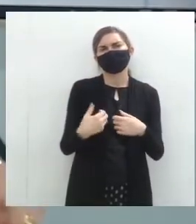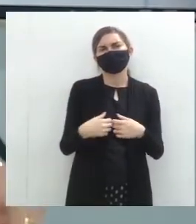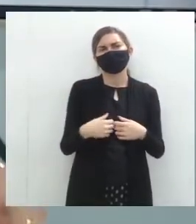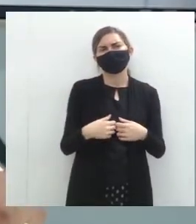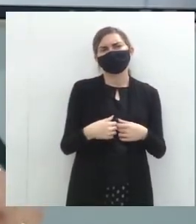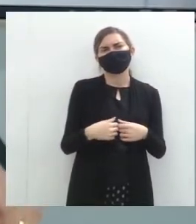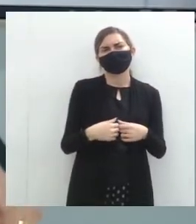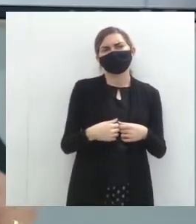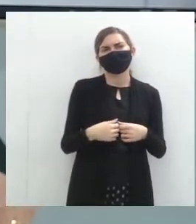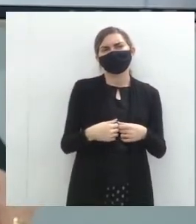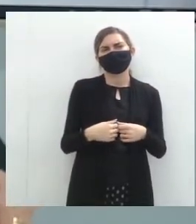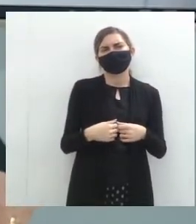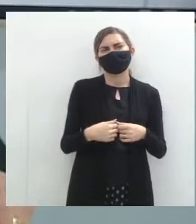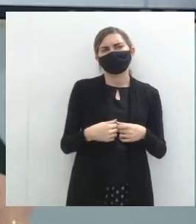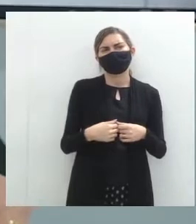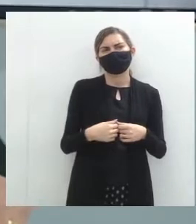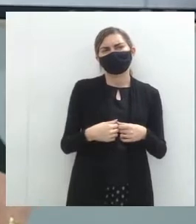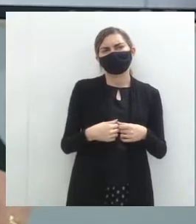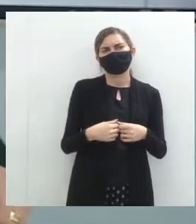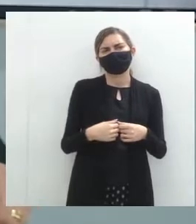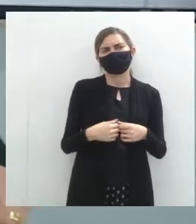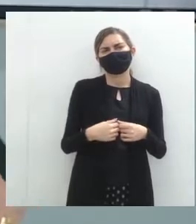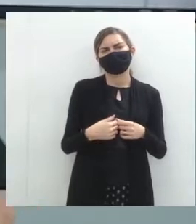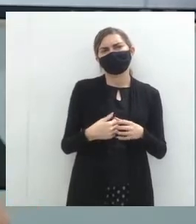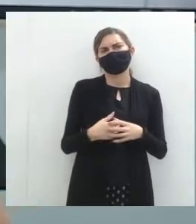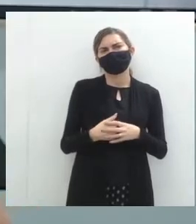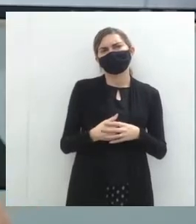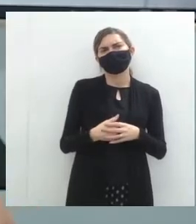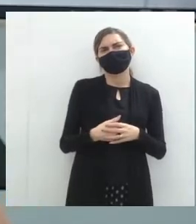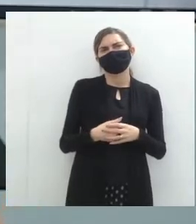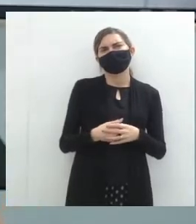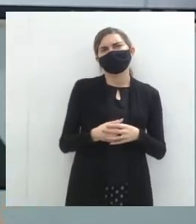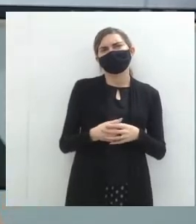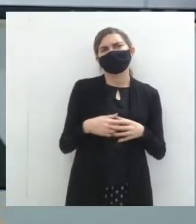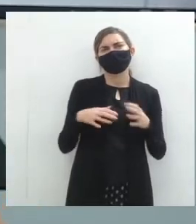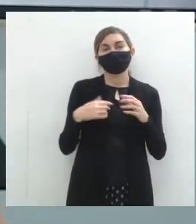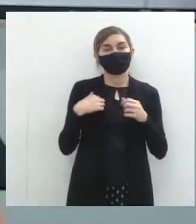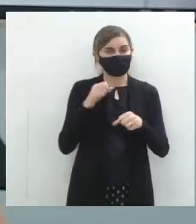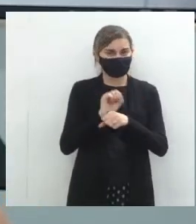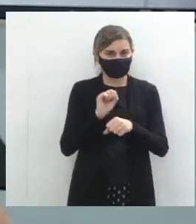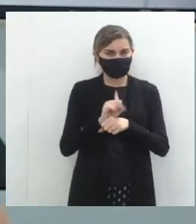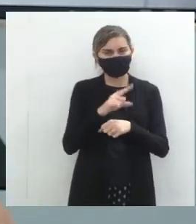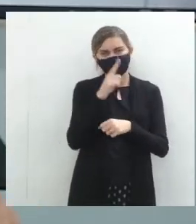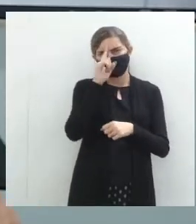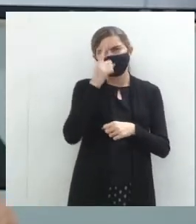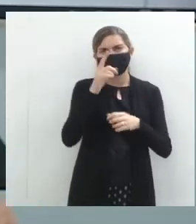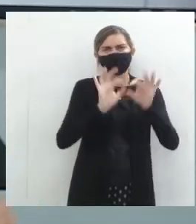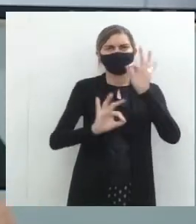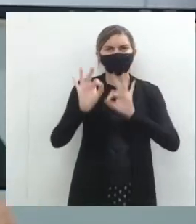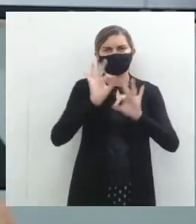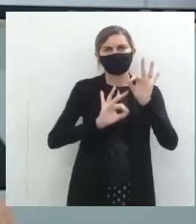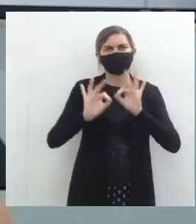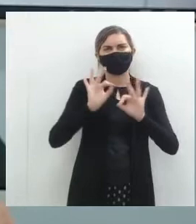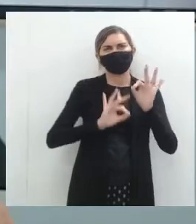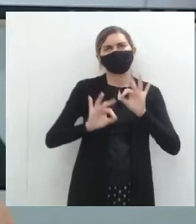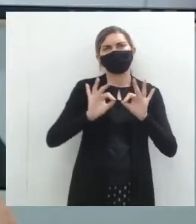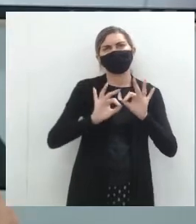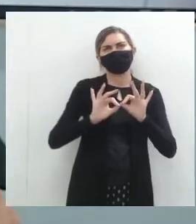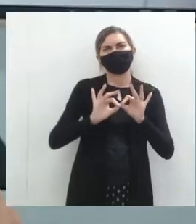Espera aí, aceitar. Deixa eu botar aqui. Aceitar. Tô mandando aqui, viu, povo? Espera aí. E sai. Finalizar, é?